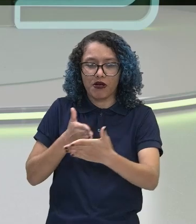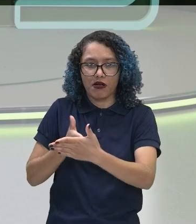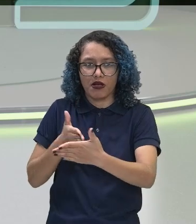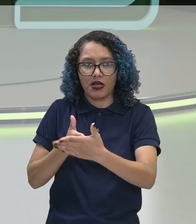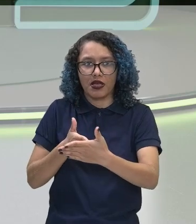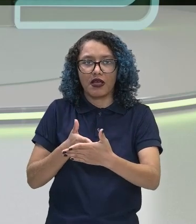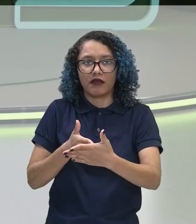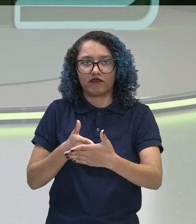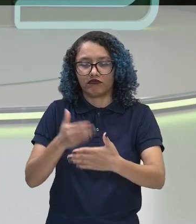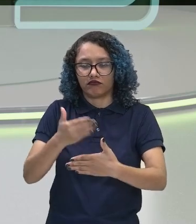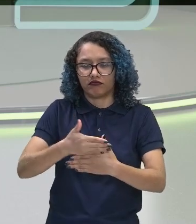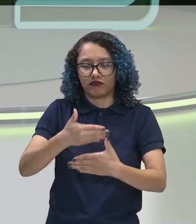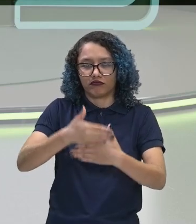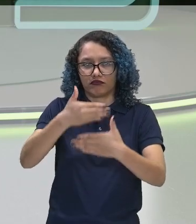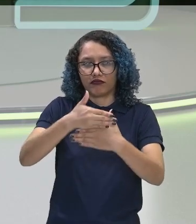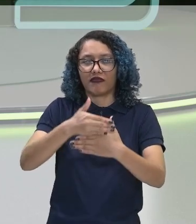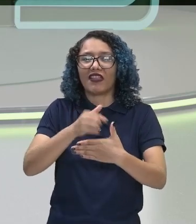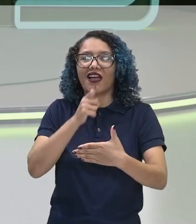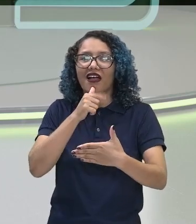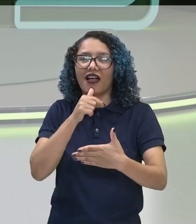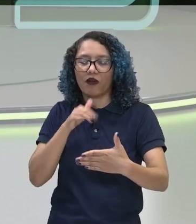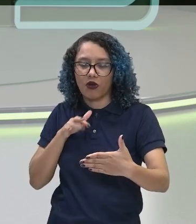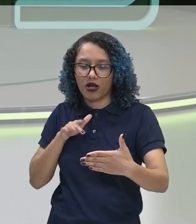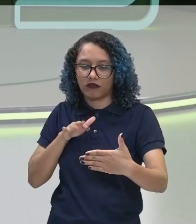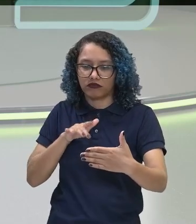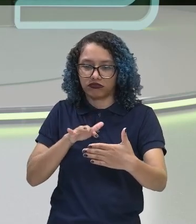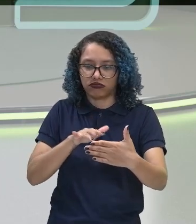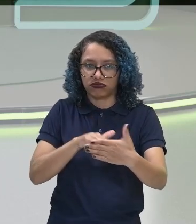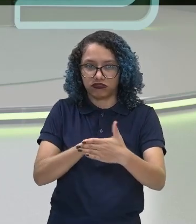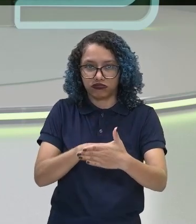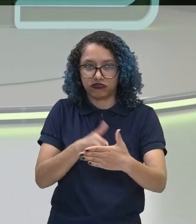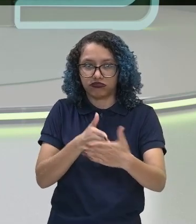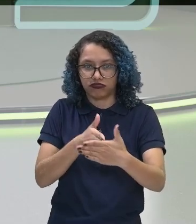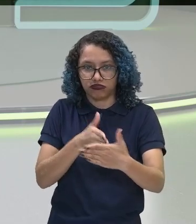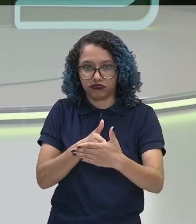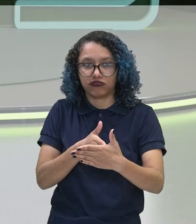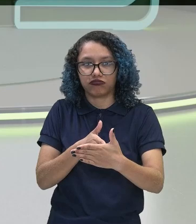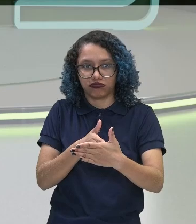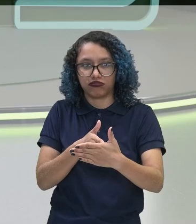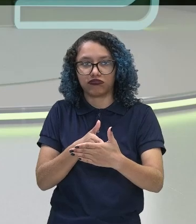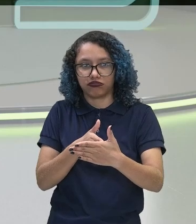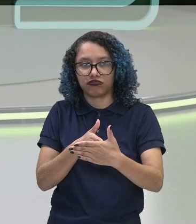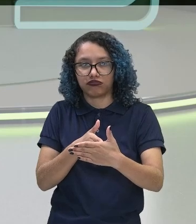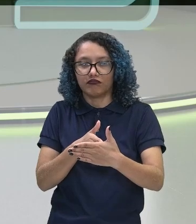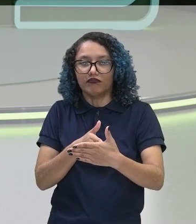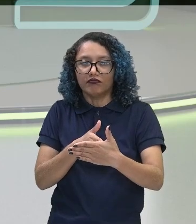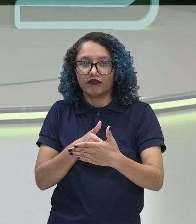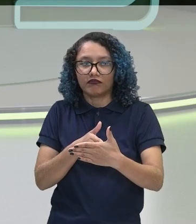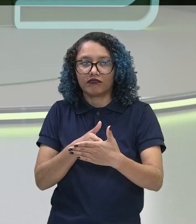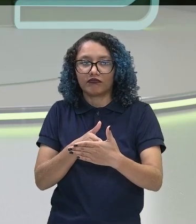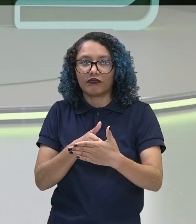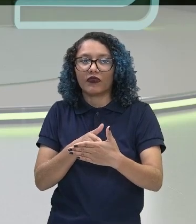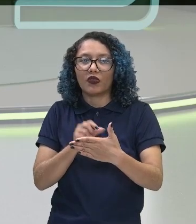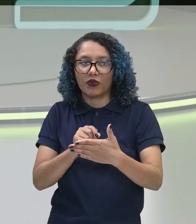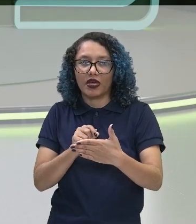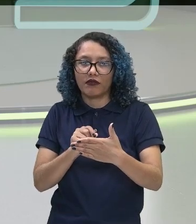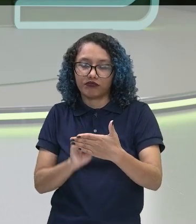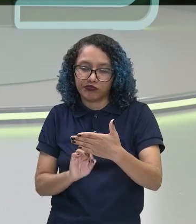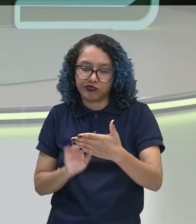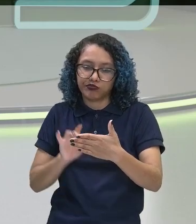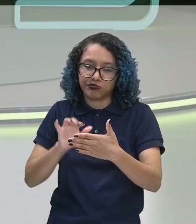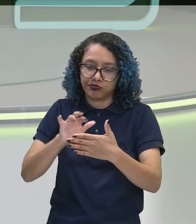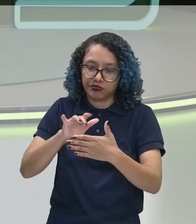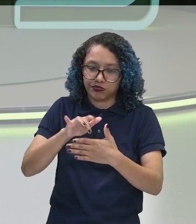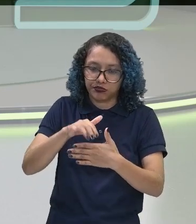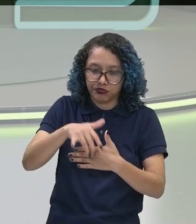ela fique ali nessa represa e quando ela passa por uma barragem, é que ela vai ter uma queda, né? Então, nós